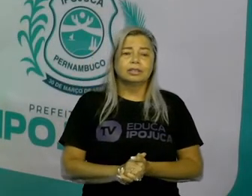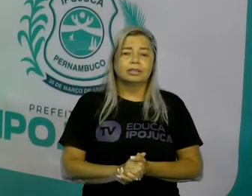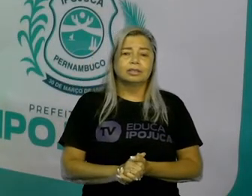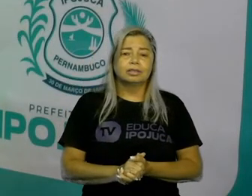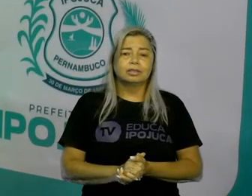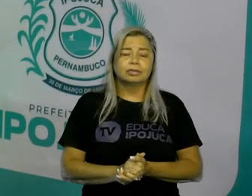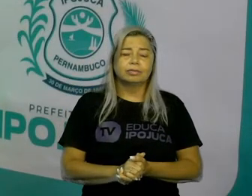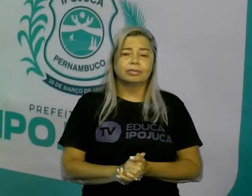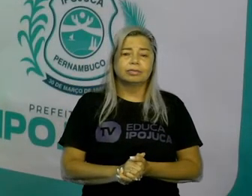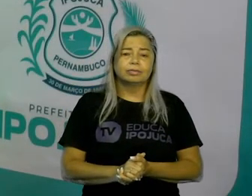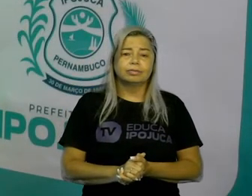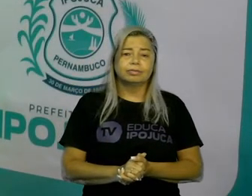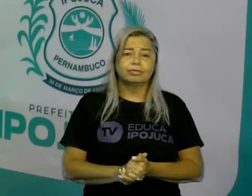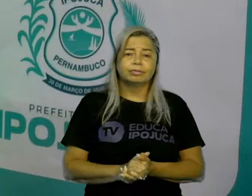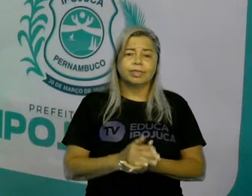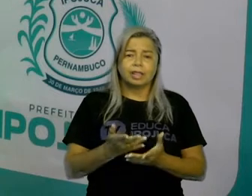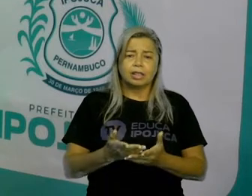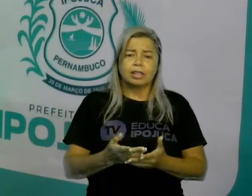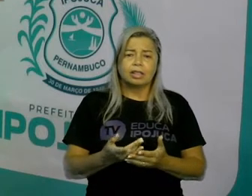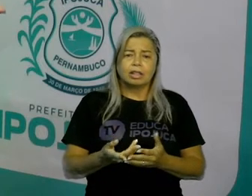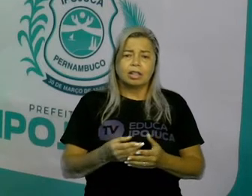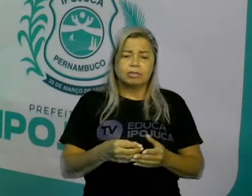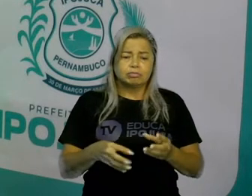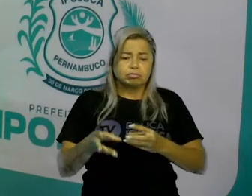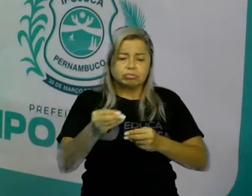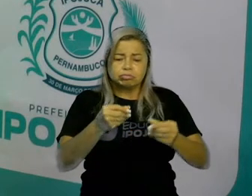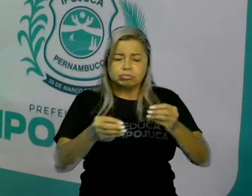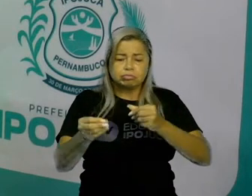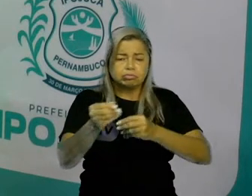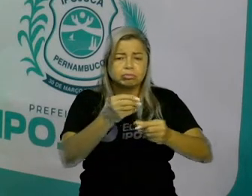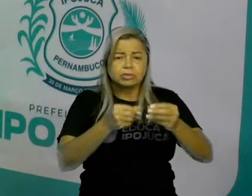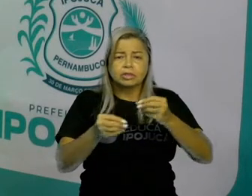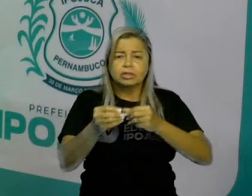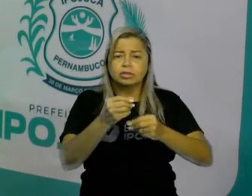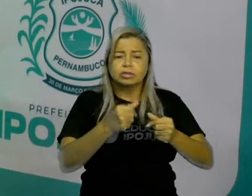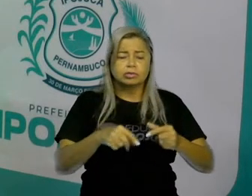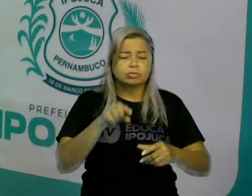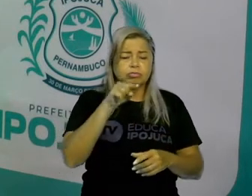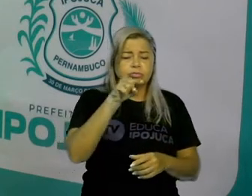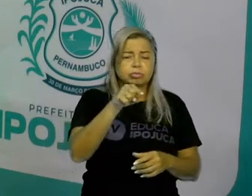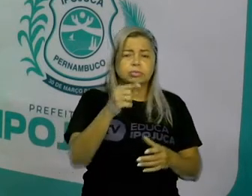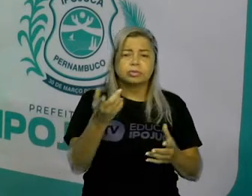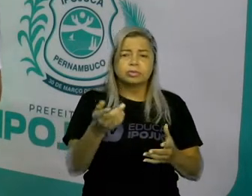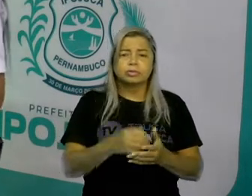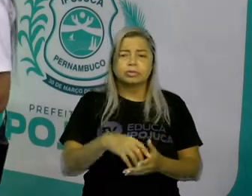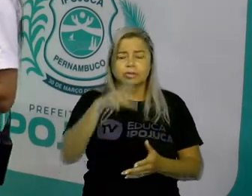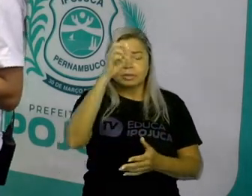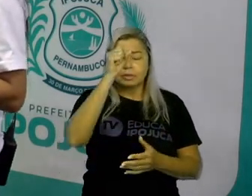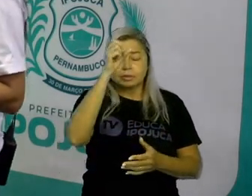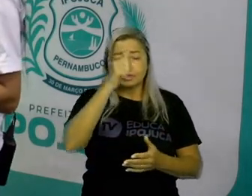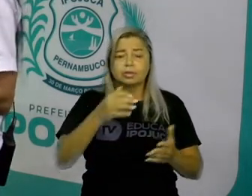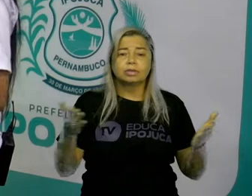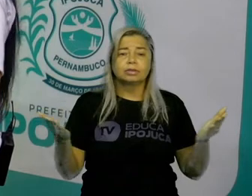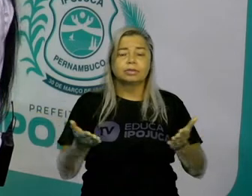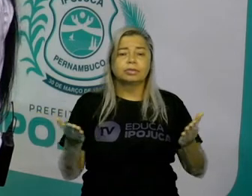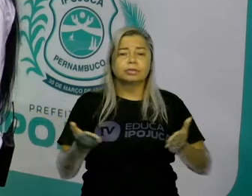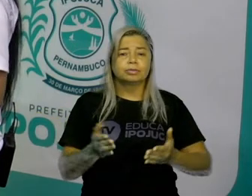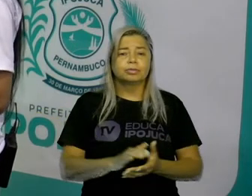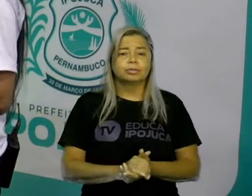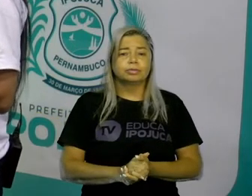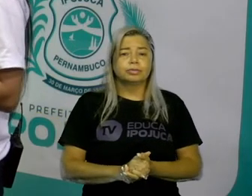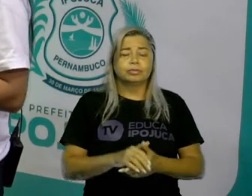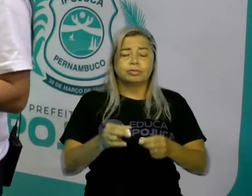pouco dessas texturas, desses pontos, dessa arte que a gente está aprendendo hoje. Vamos ver